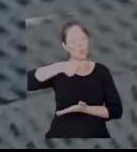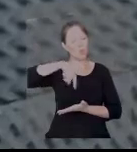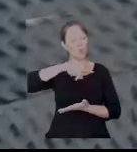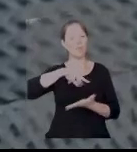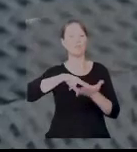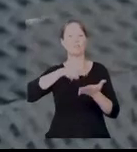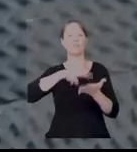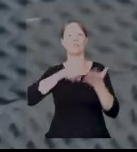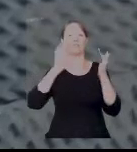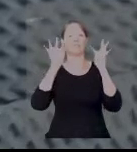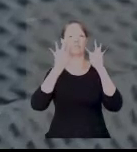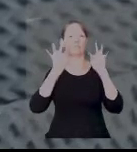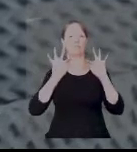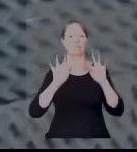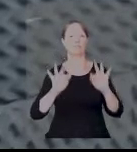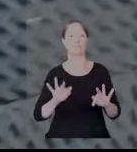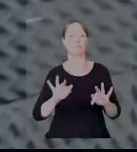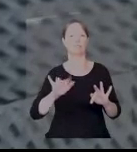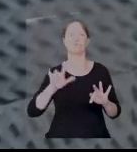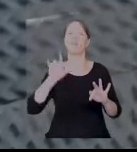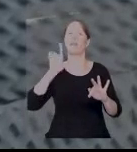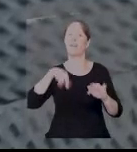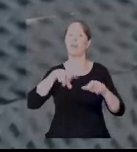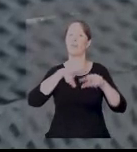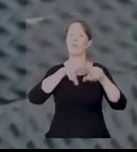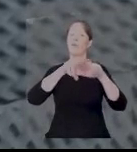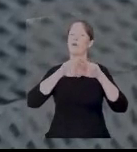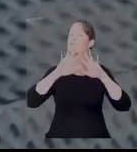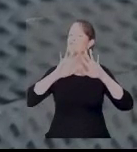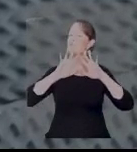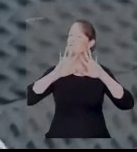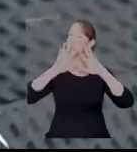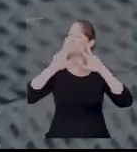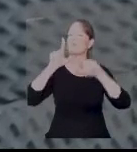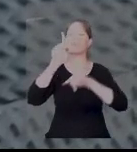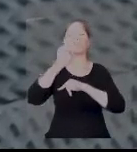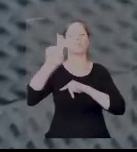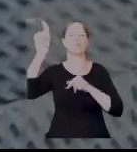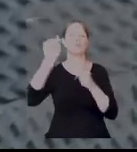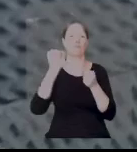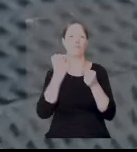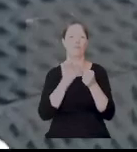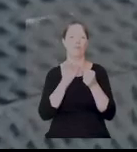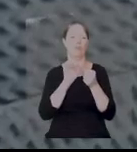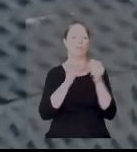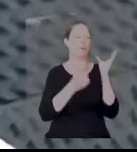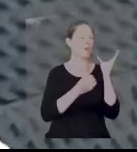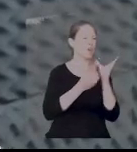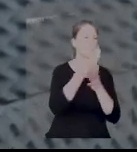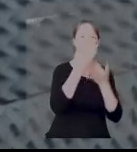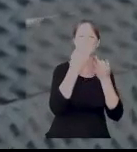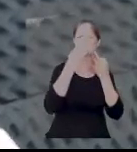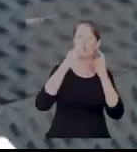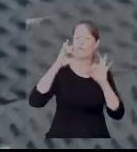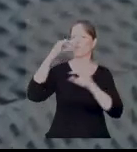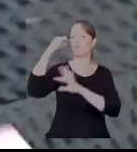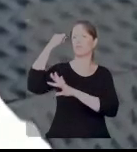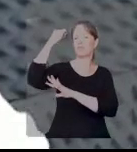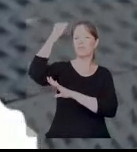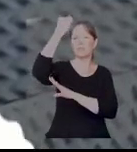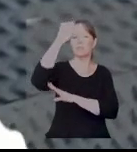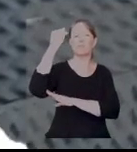alegria está baseada nos grandes, muitos e gloriosos feitos do Senhor nosso Deus. O Senhor nosso Deus nos criou,